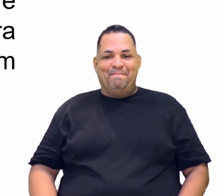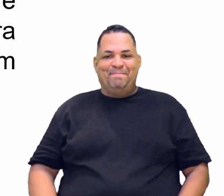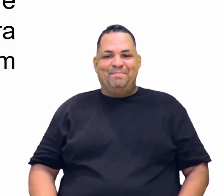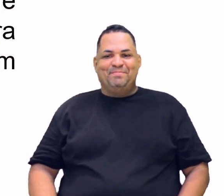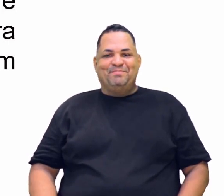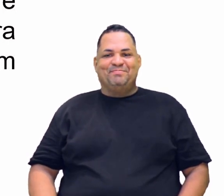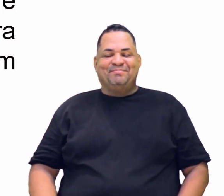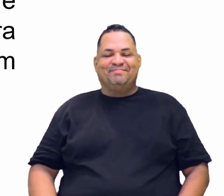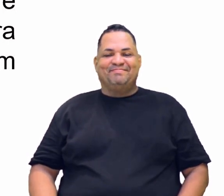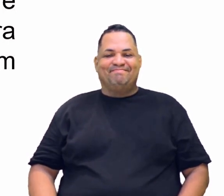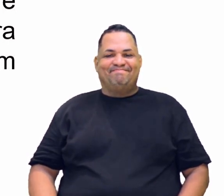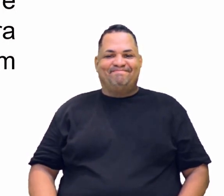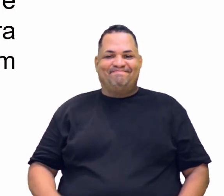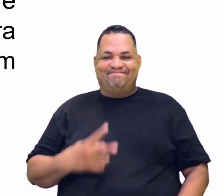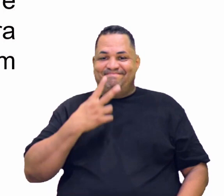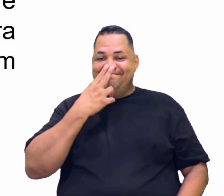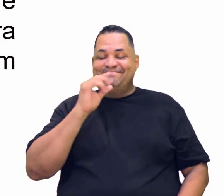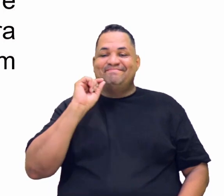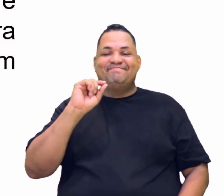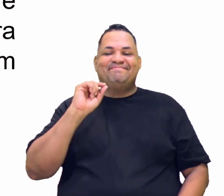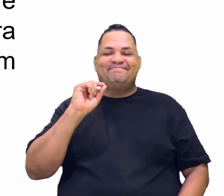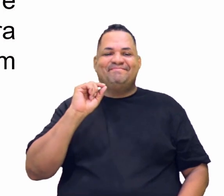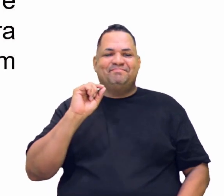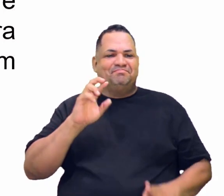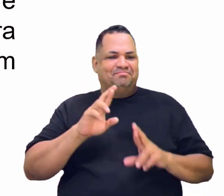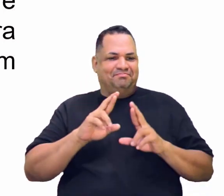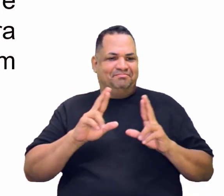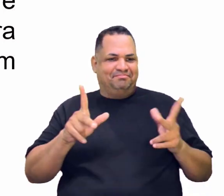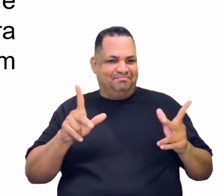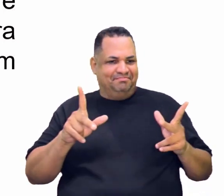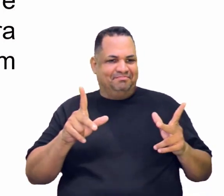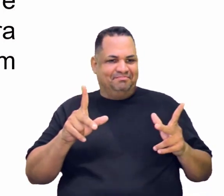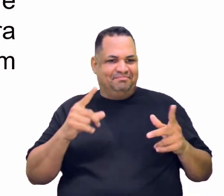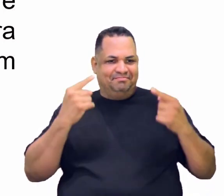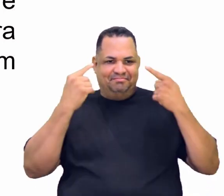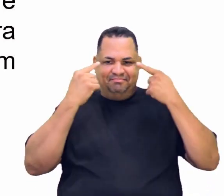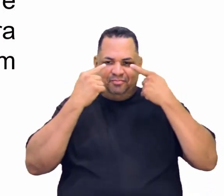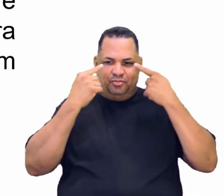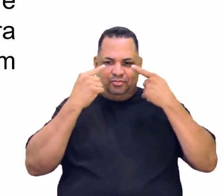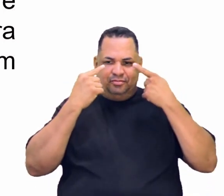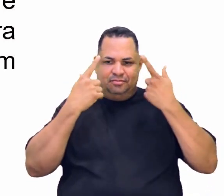Parece o quê, Samuel? Sei lá, diferente, né?